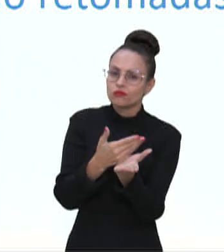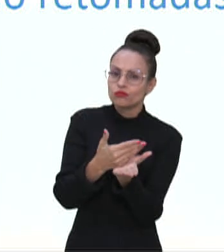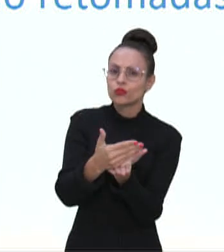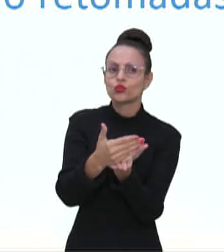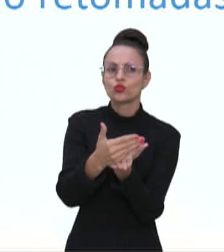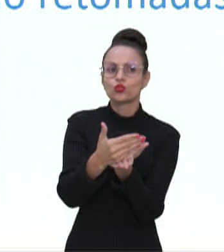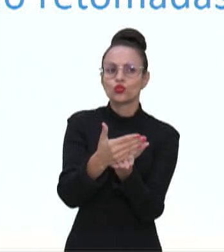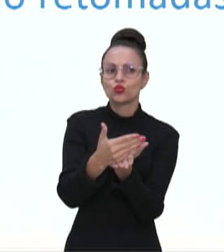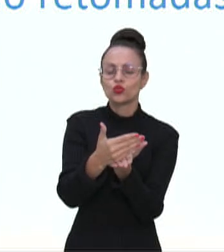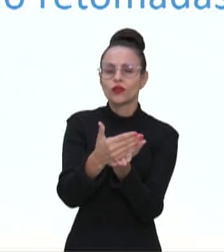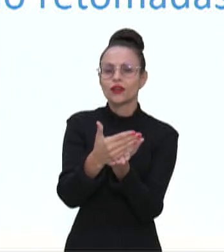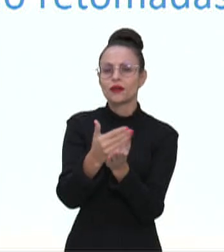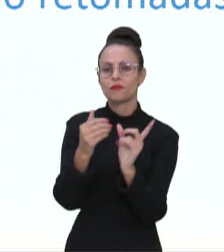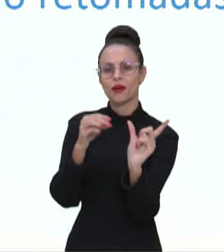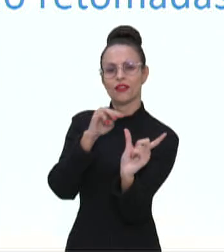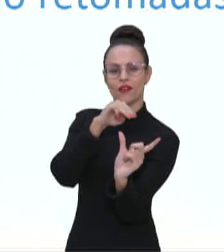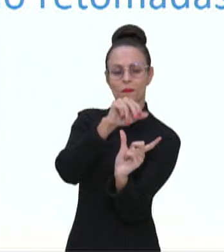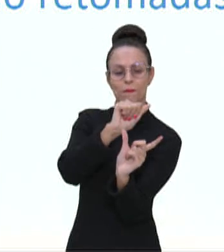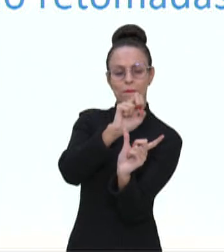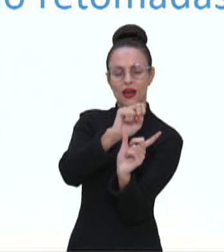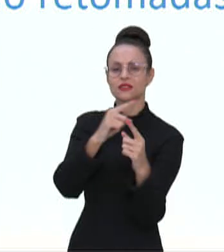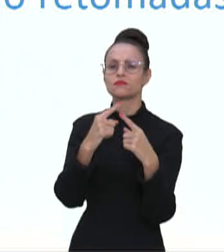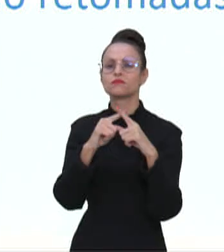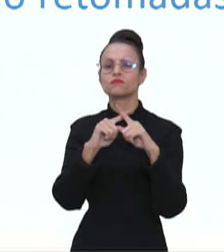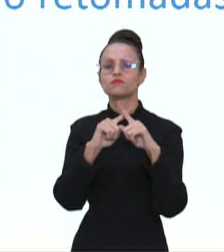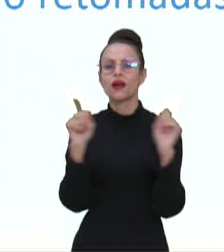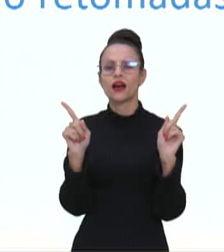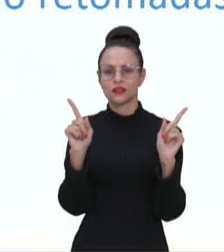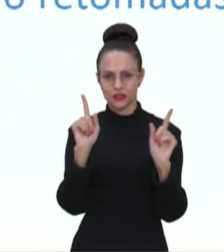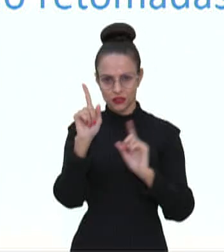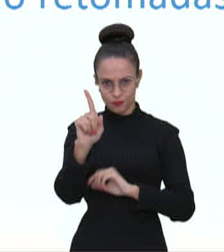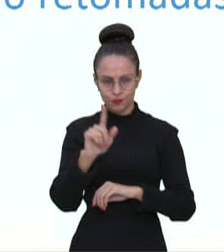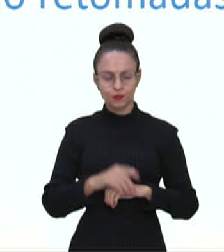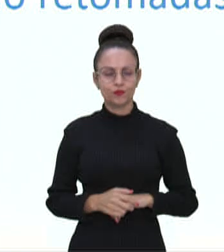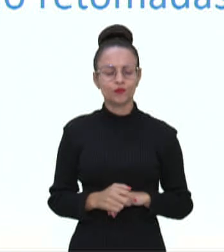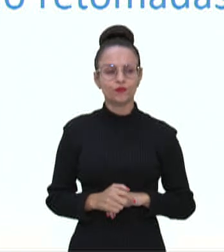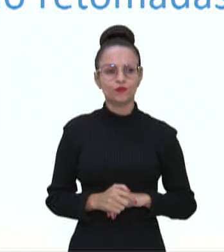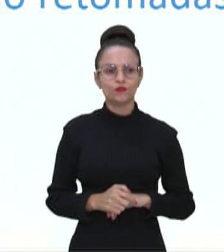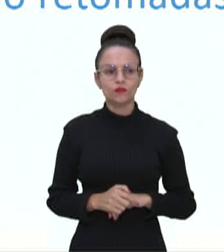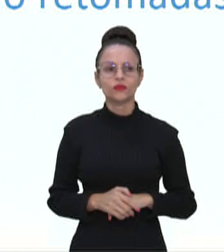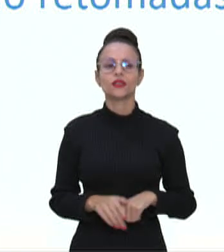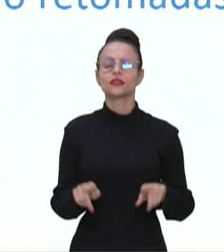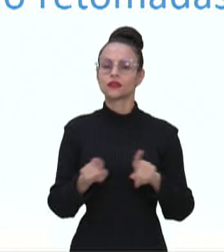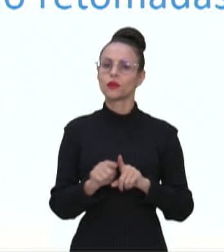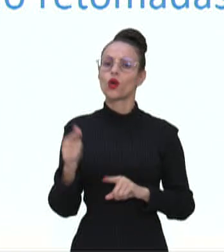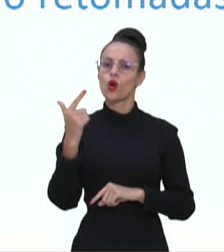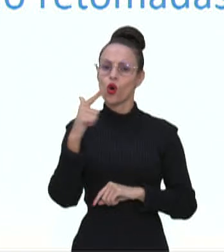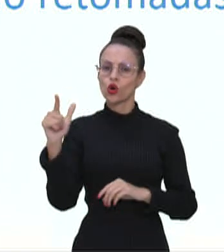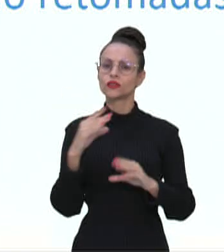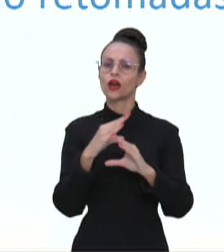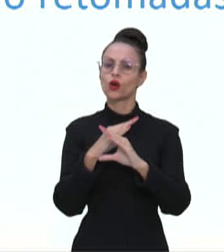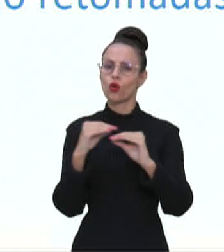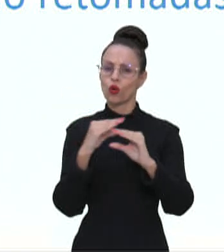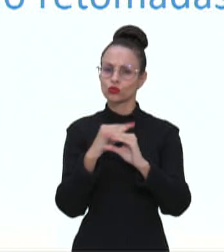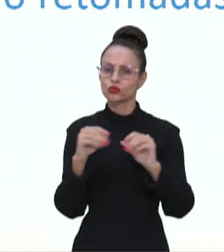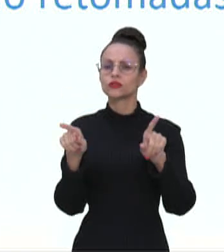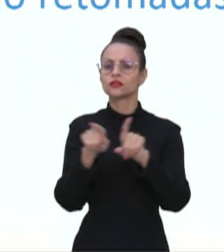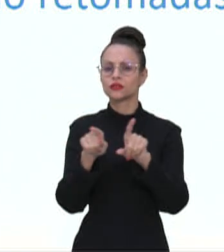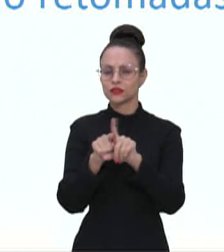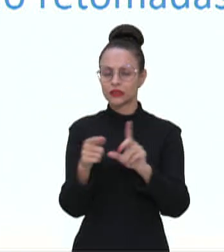pelo mas? Então vamos pensar no mas primeiro, né? E quais outras conjunções